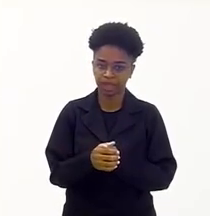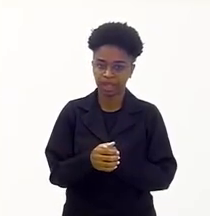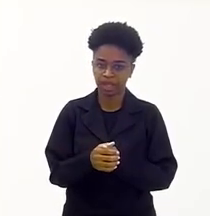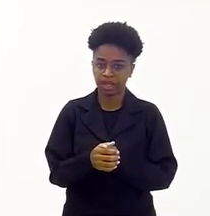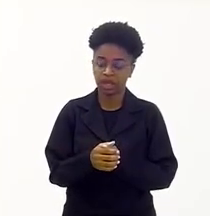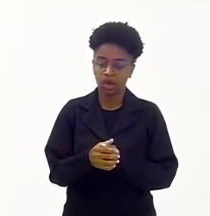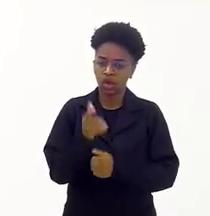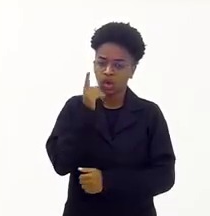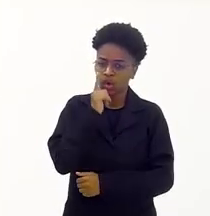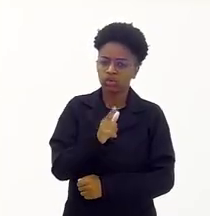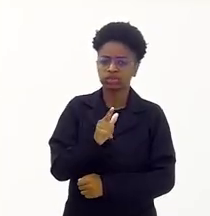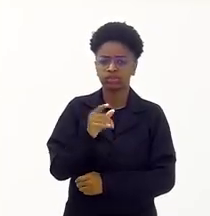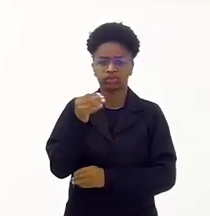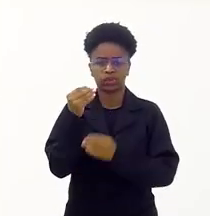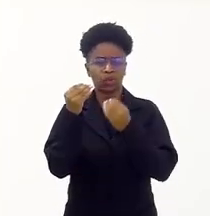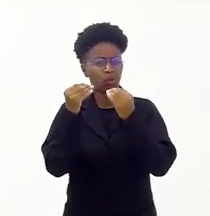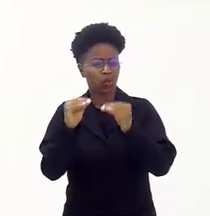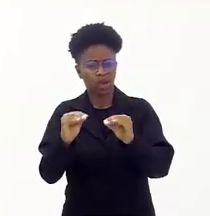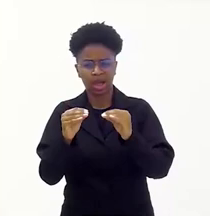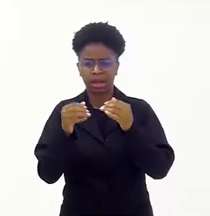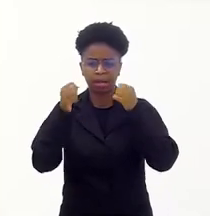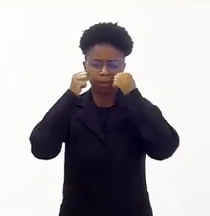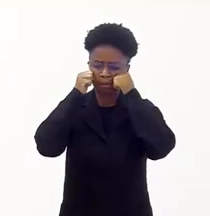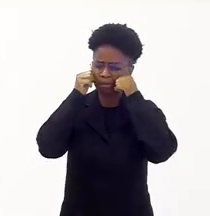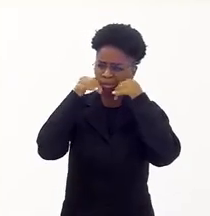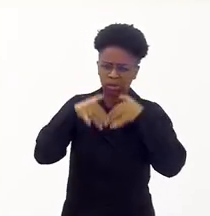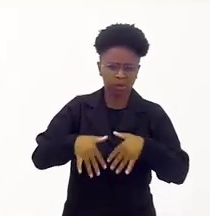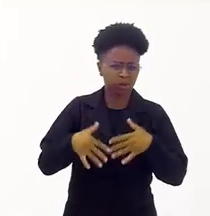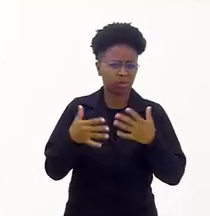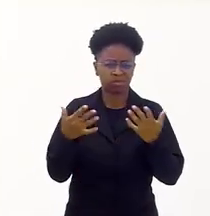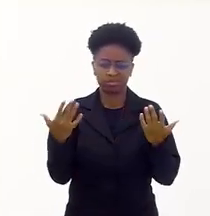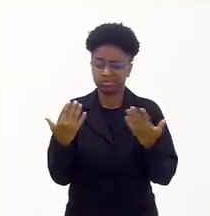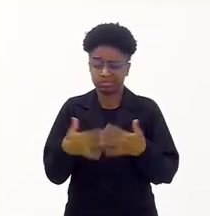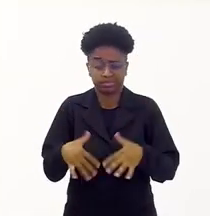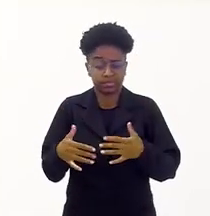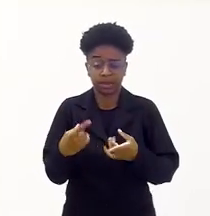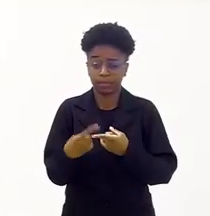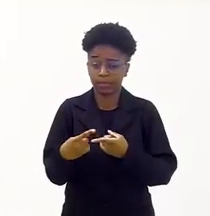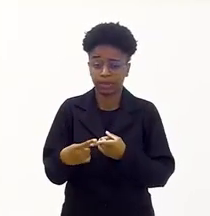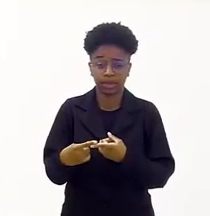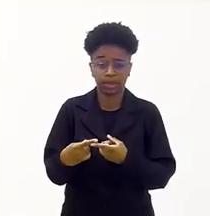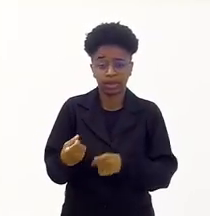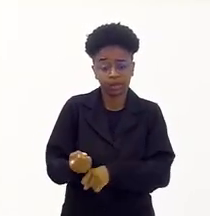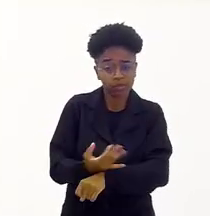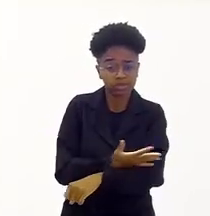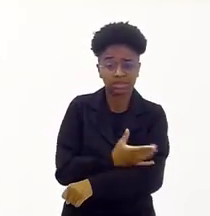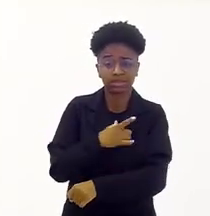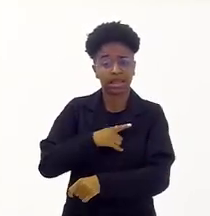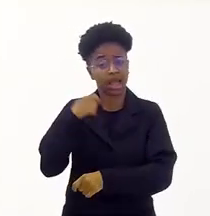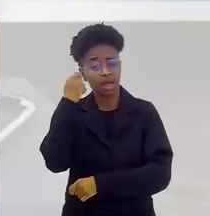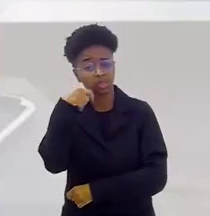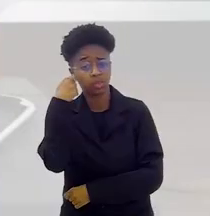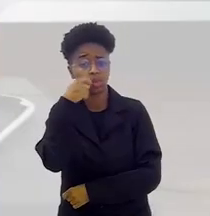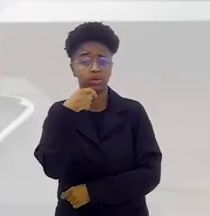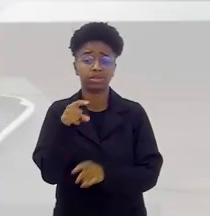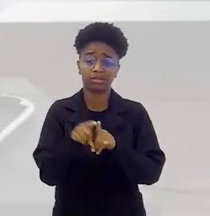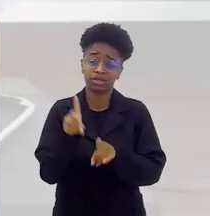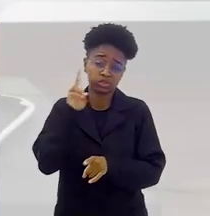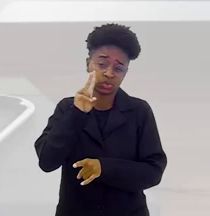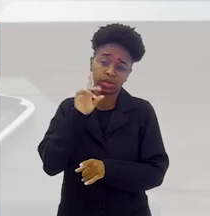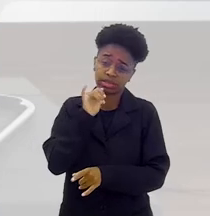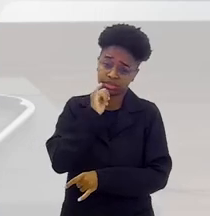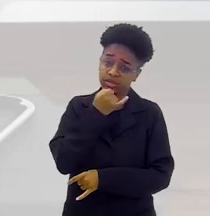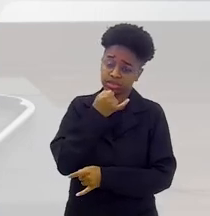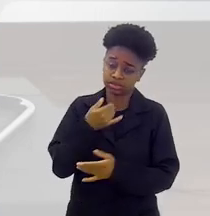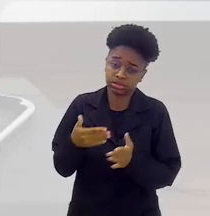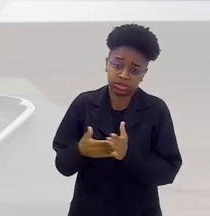A direção conseguiu colocar, e muito choro, muita... Porque é um espetáculo envolvente, ele tem atores, tem cantores... E é uma história triste